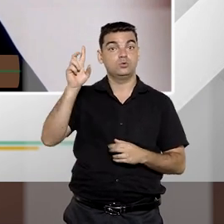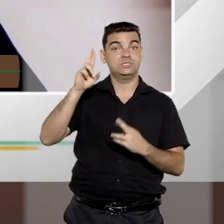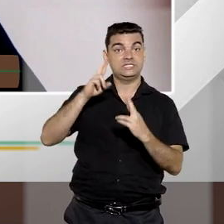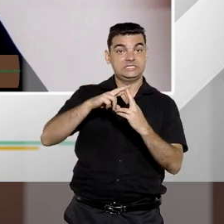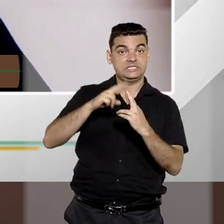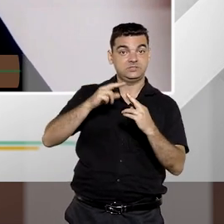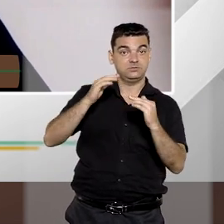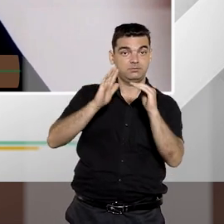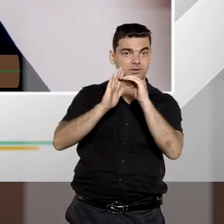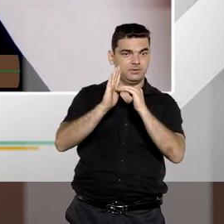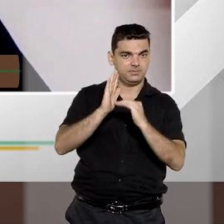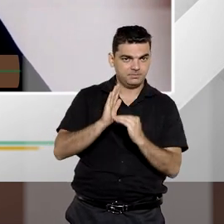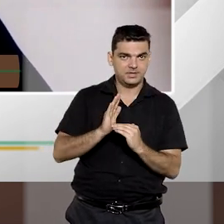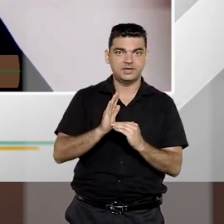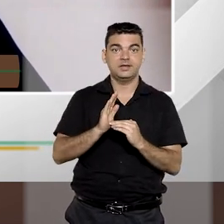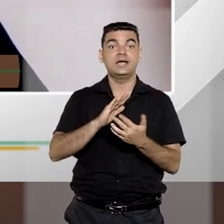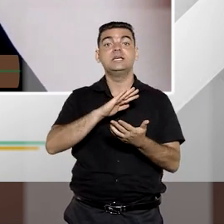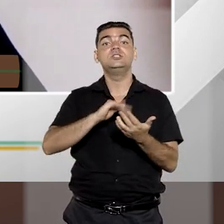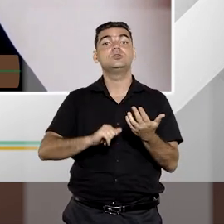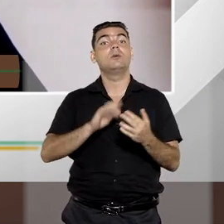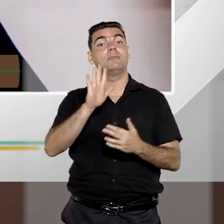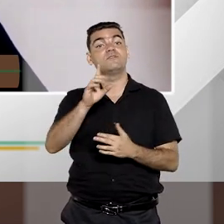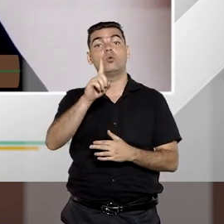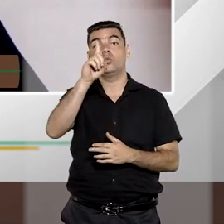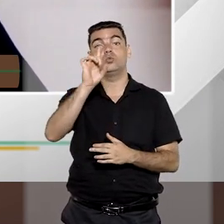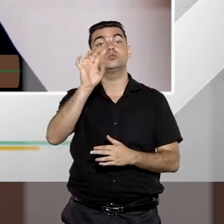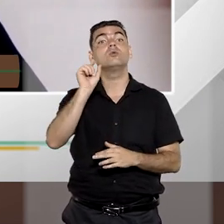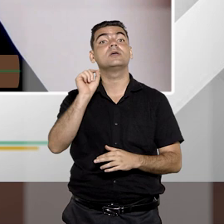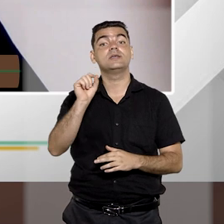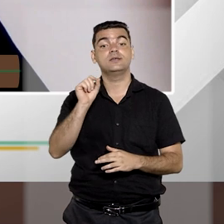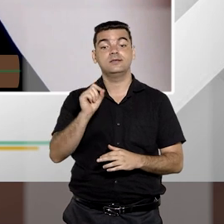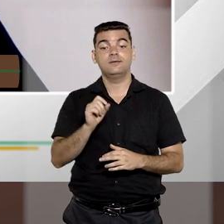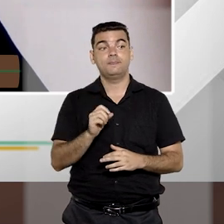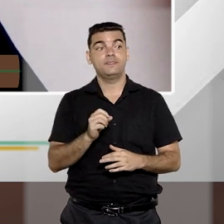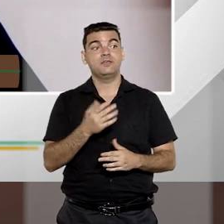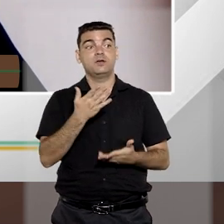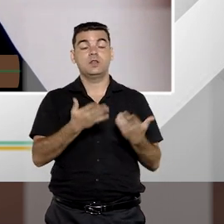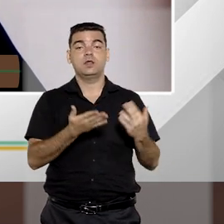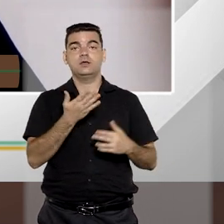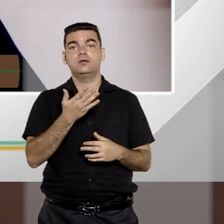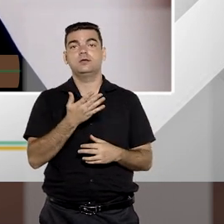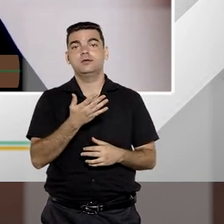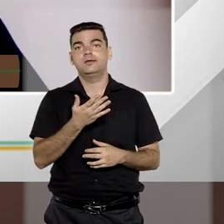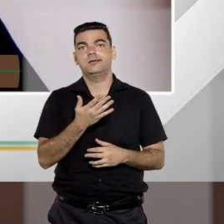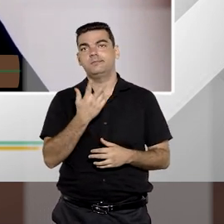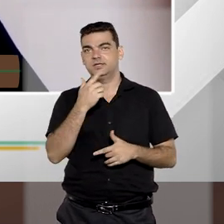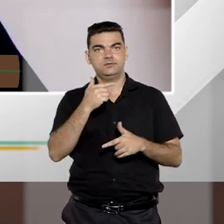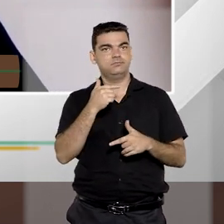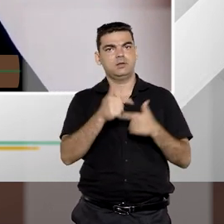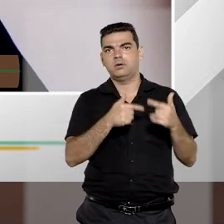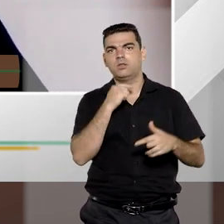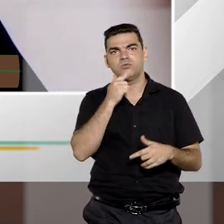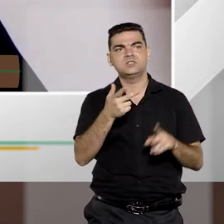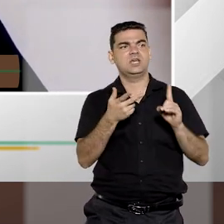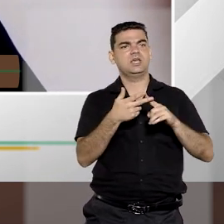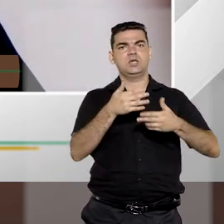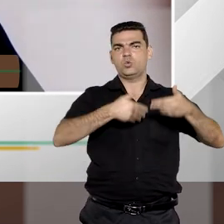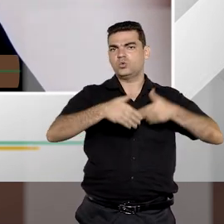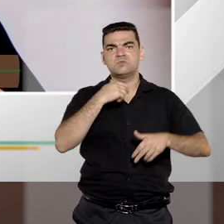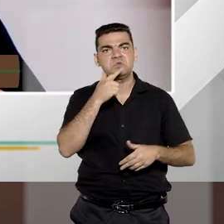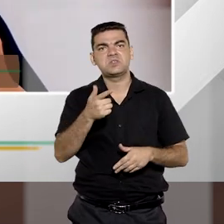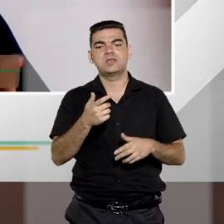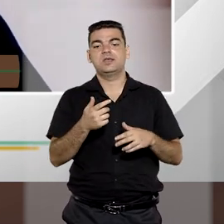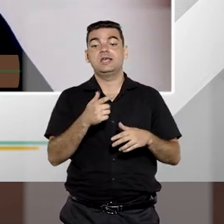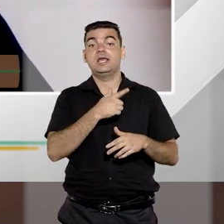incisos todos revogados e ficou apenas à disposição de que são absolutamente incapazes de exercer pessoalmente os atos da vida